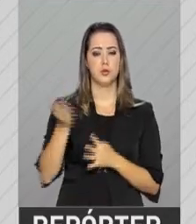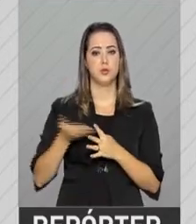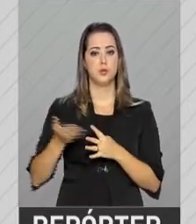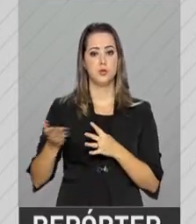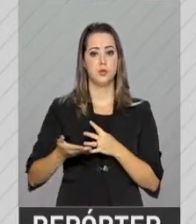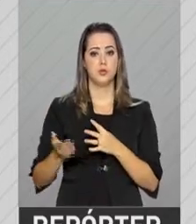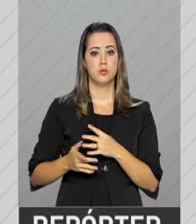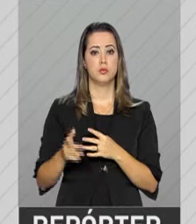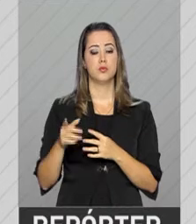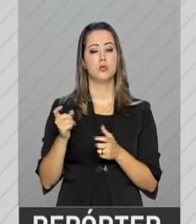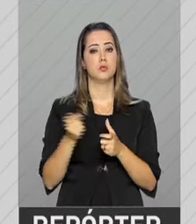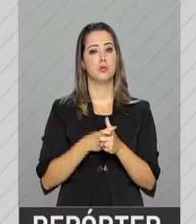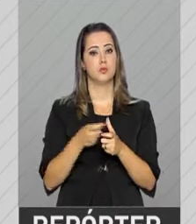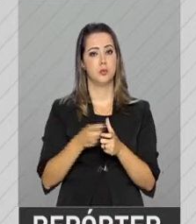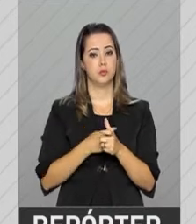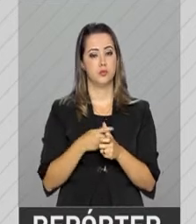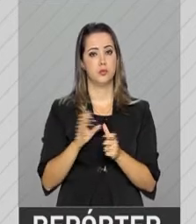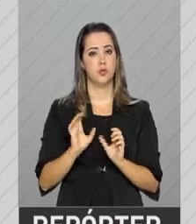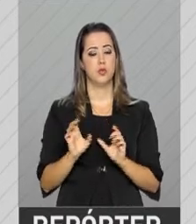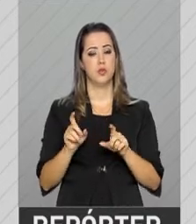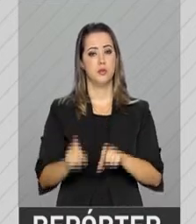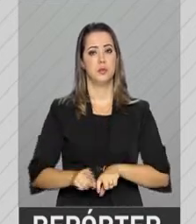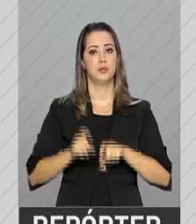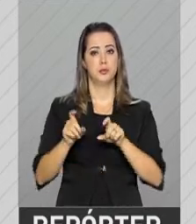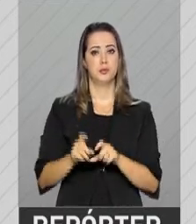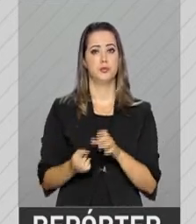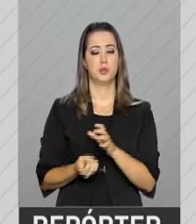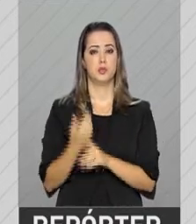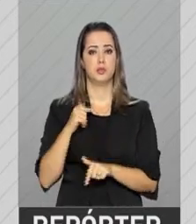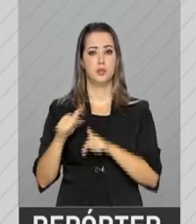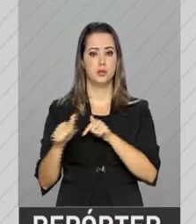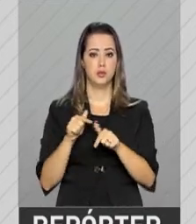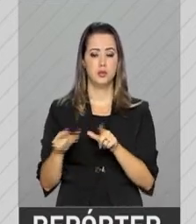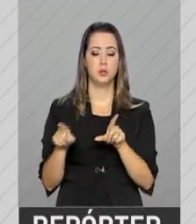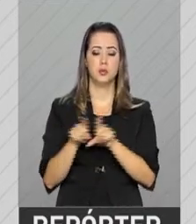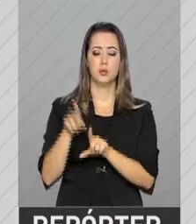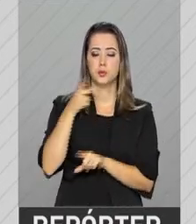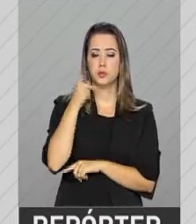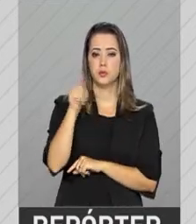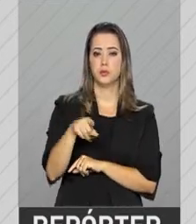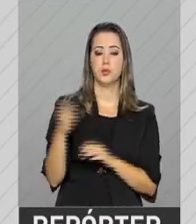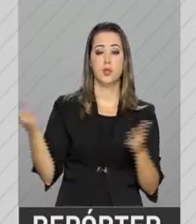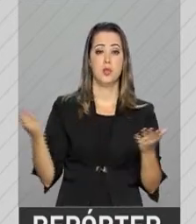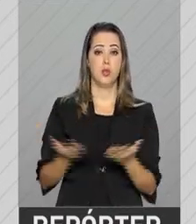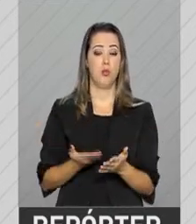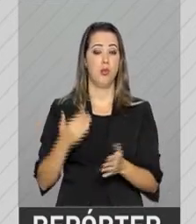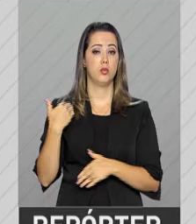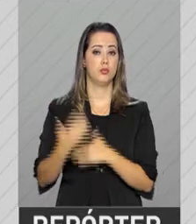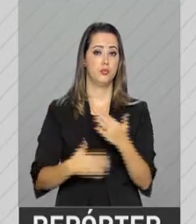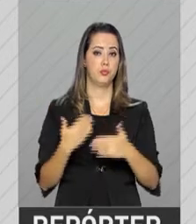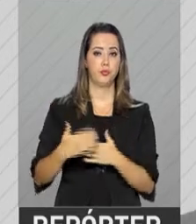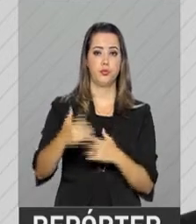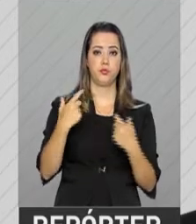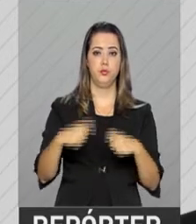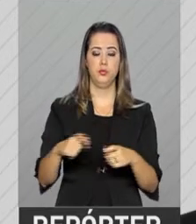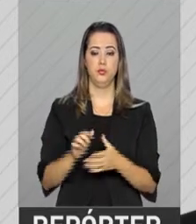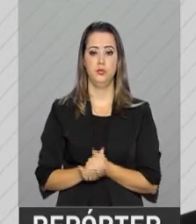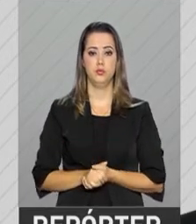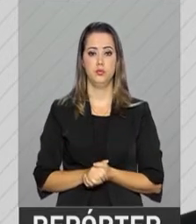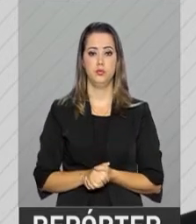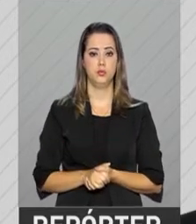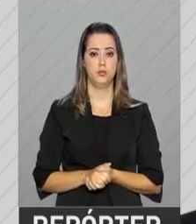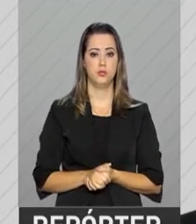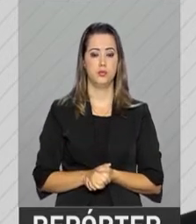dívidas de pequenos agricultores ea criação de empregos falou ainda do programa agora é avançar na região do